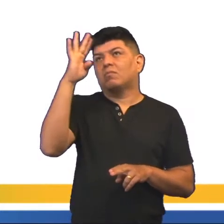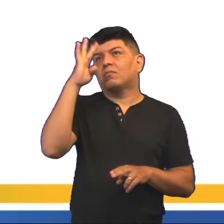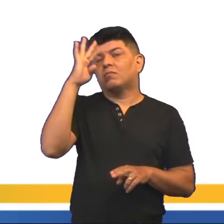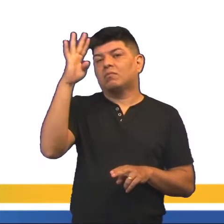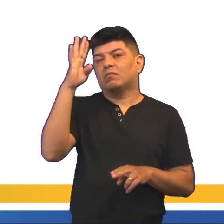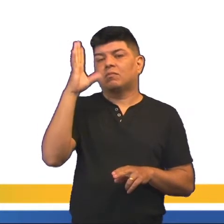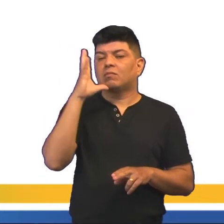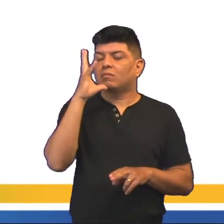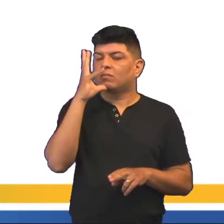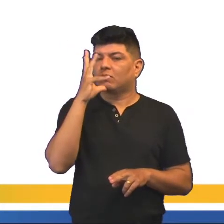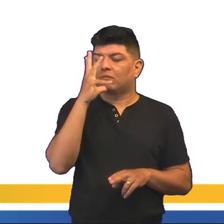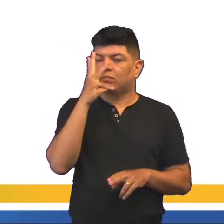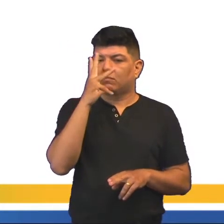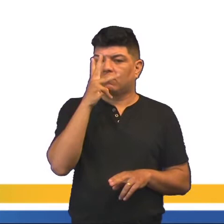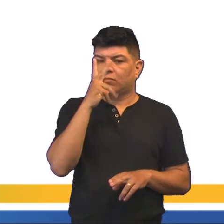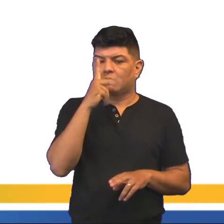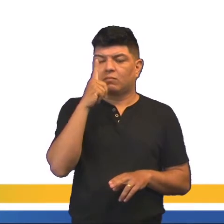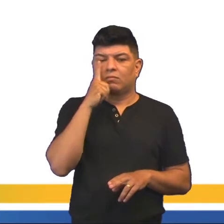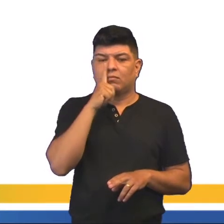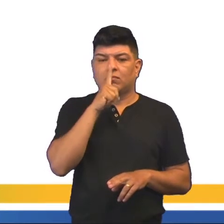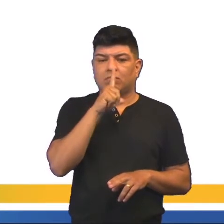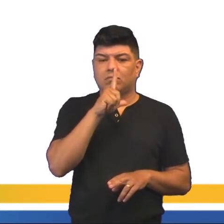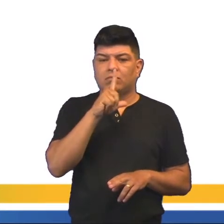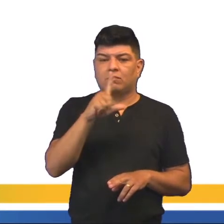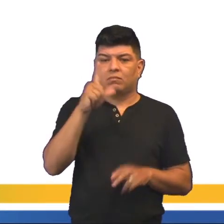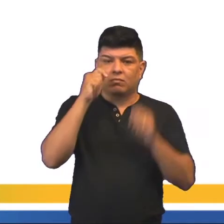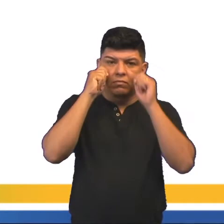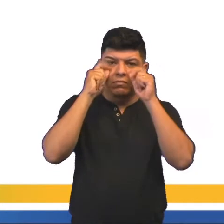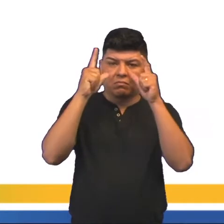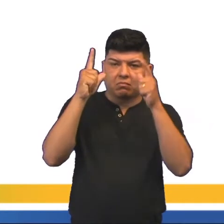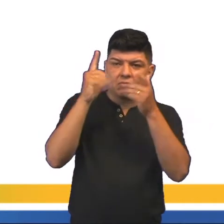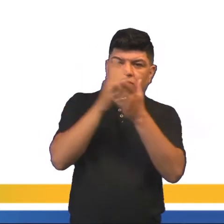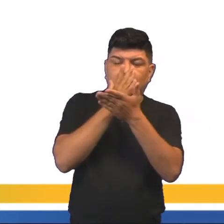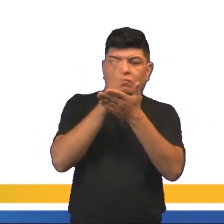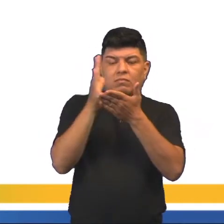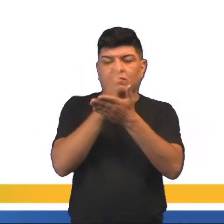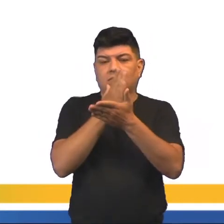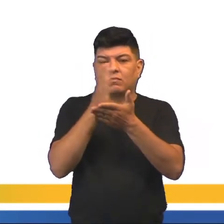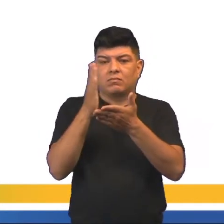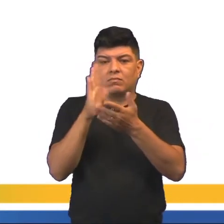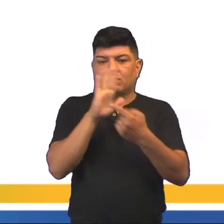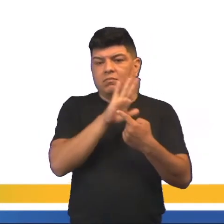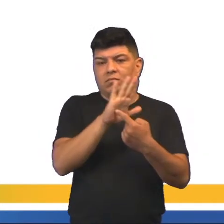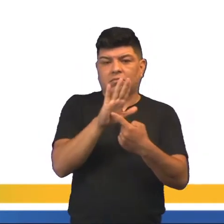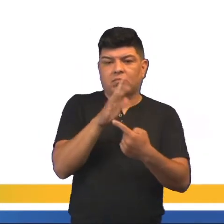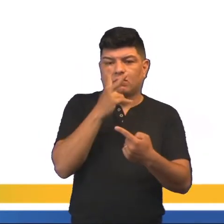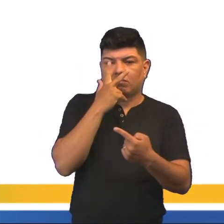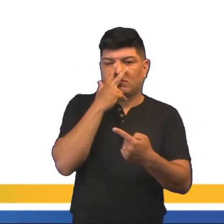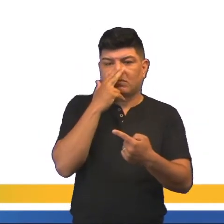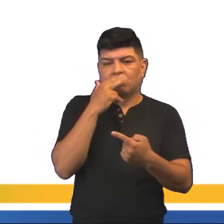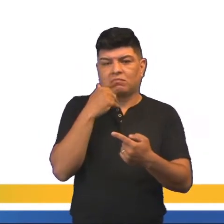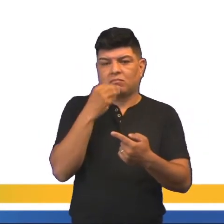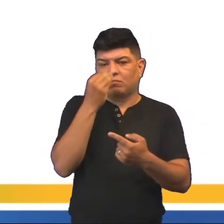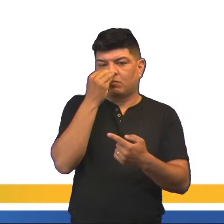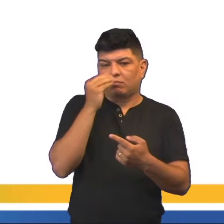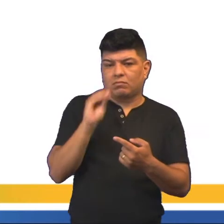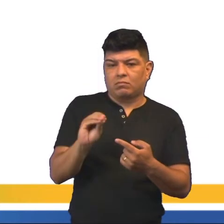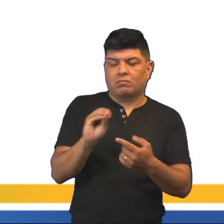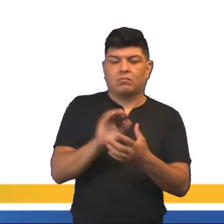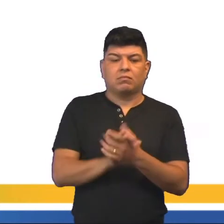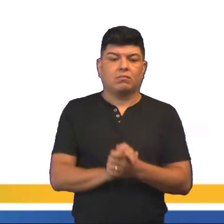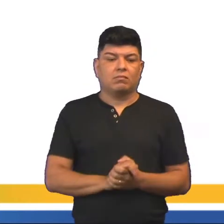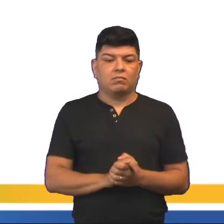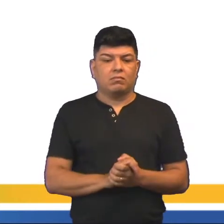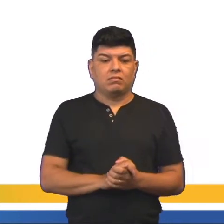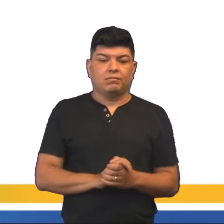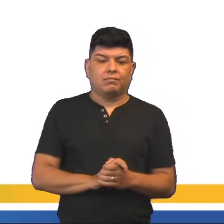desligada, devagar, não vai conseguir se atentar a algumas coisas e vai demonstrar um certo desinteresse.